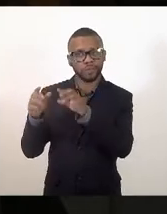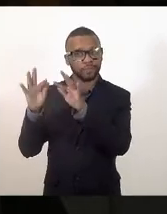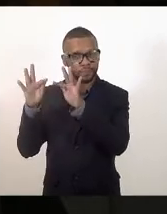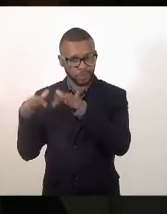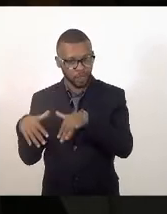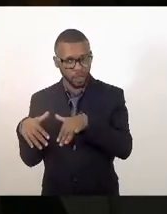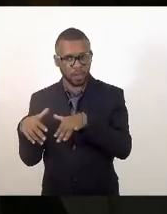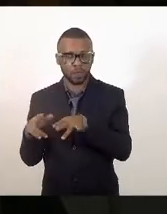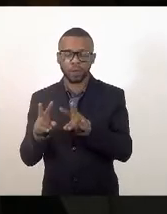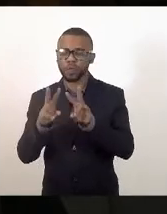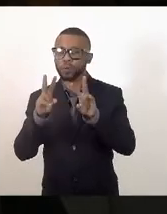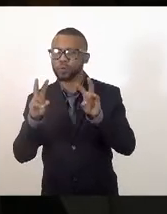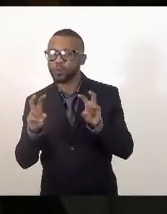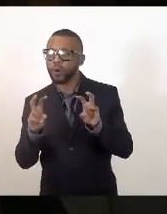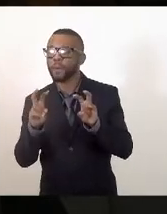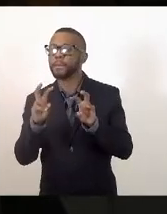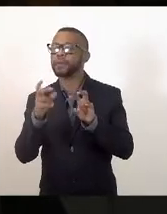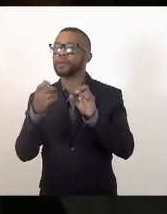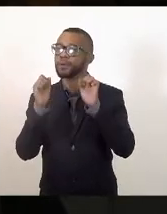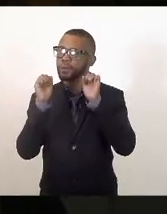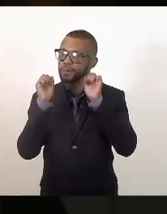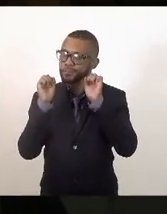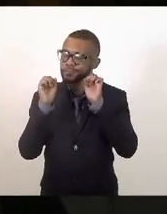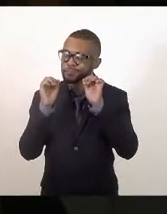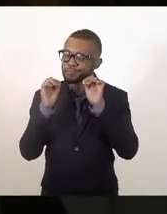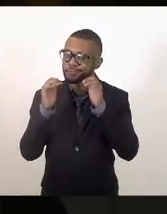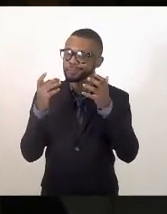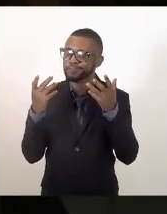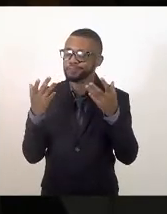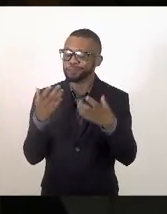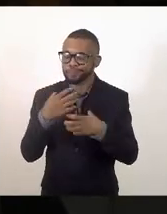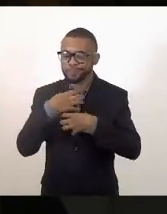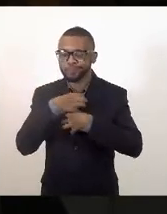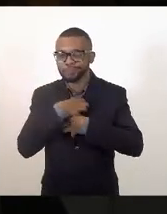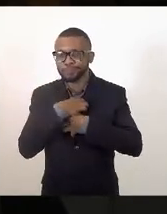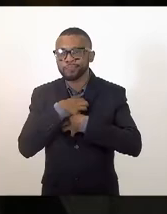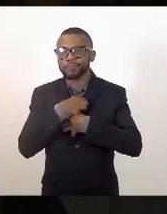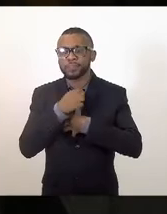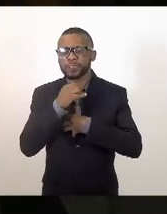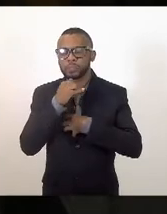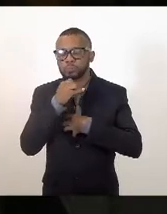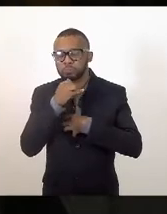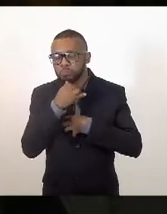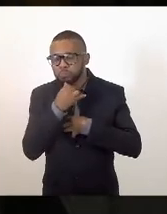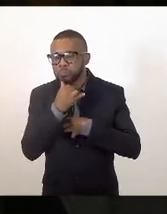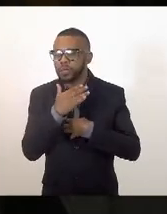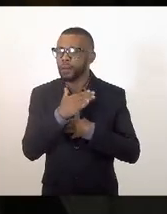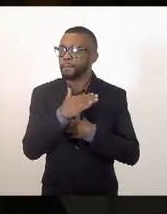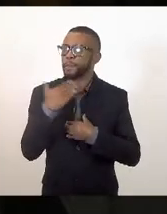sob o manto da tristeza pelas perdas